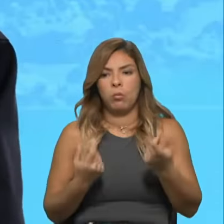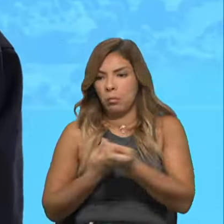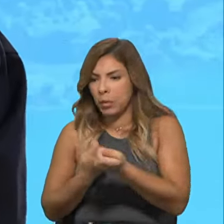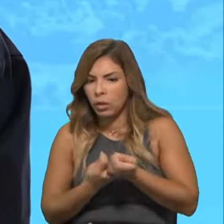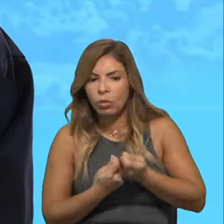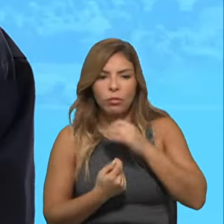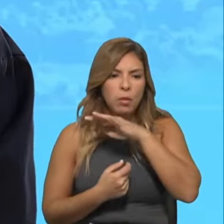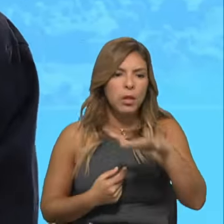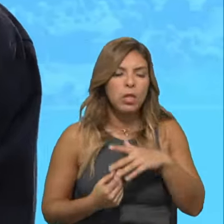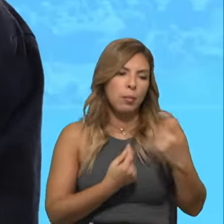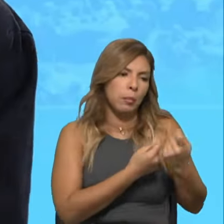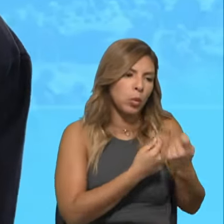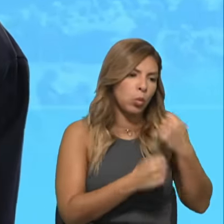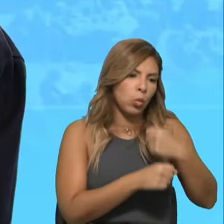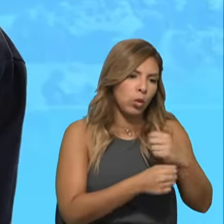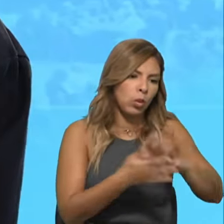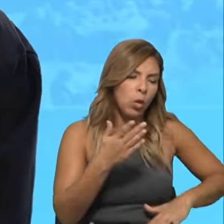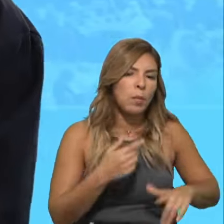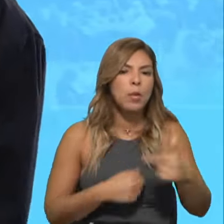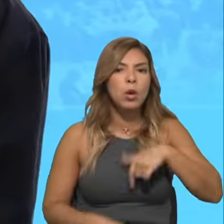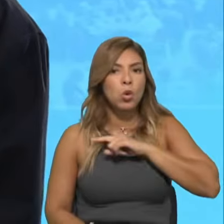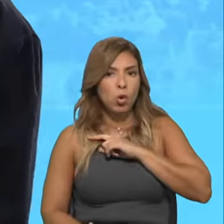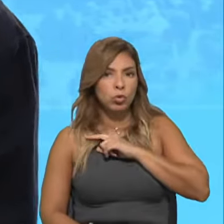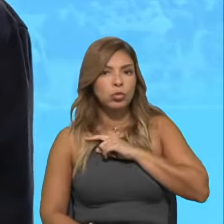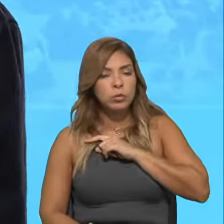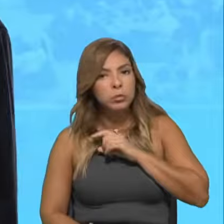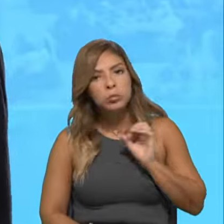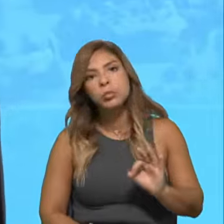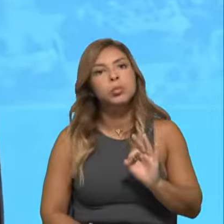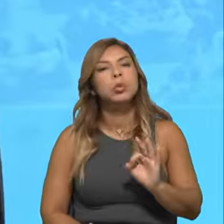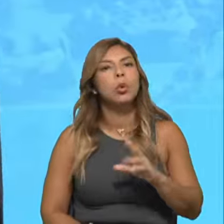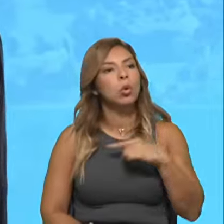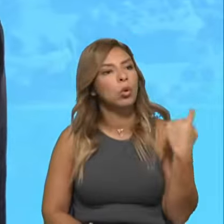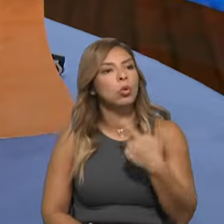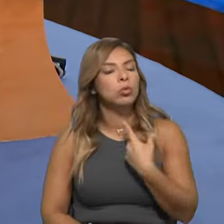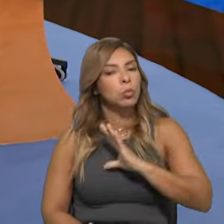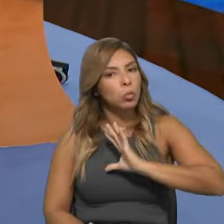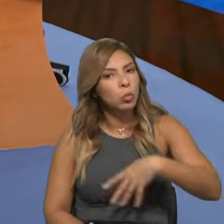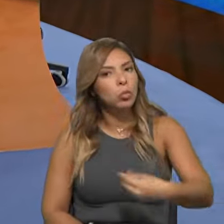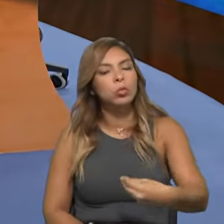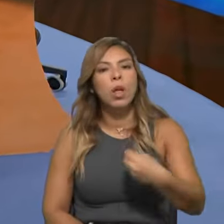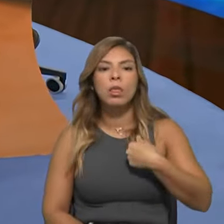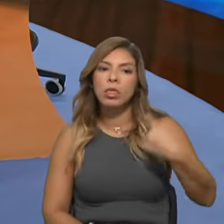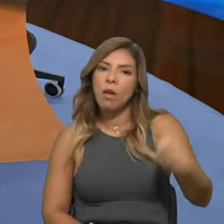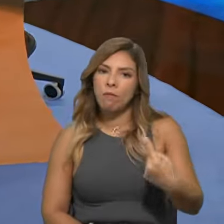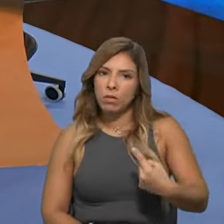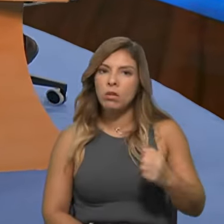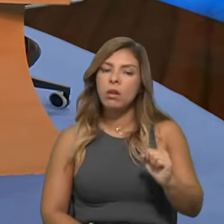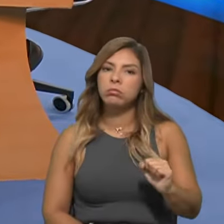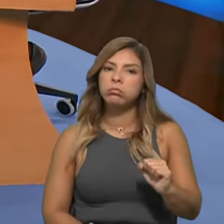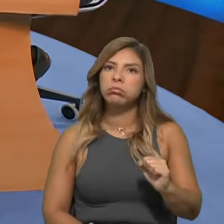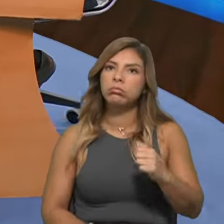amigos, nos colegas de trabalho, mas podemos, como cidadãos, porque somos todos, no fundo, cidadãos do mundo, podemos e devemos ter a capacidade de